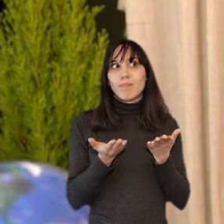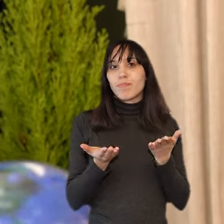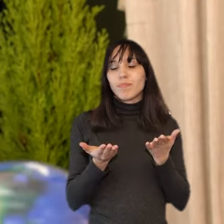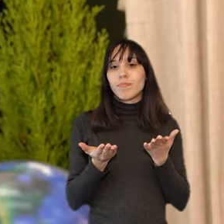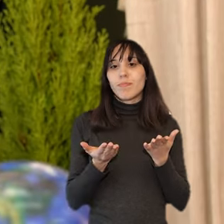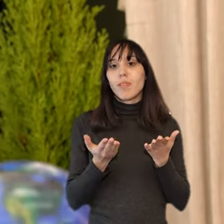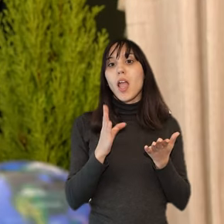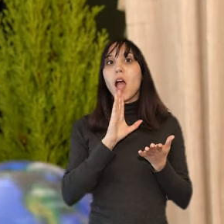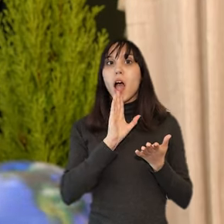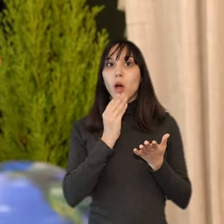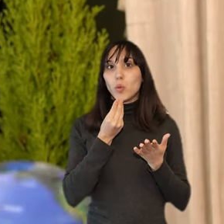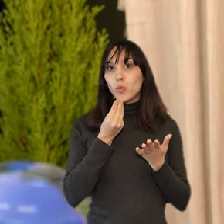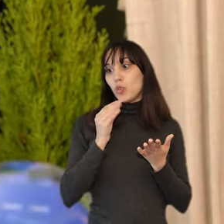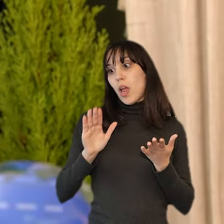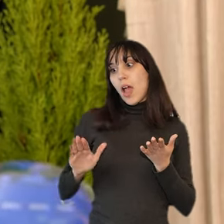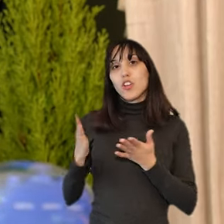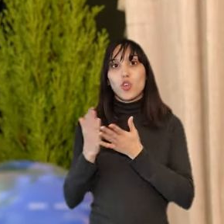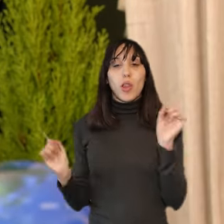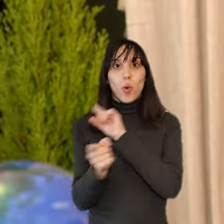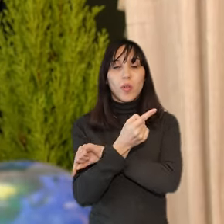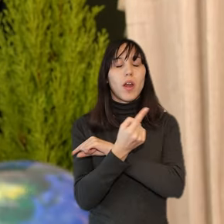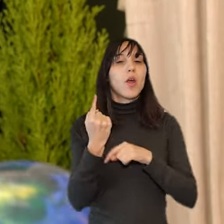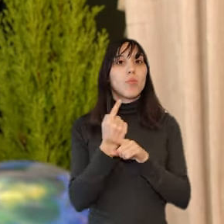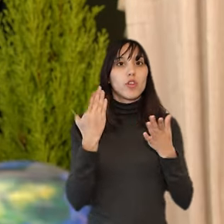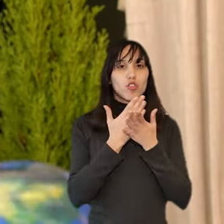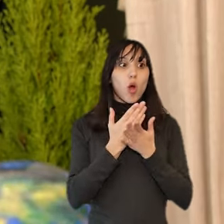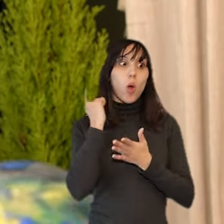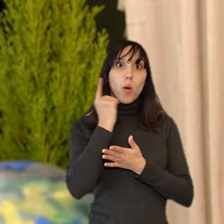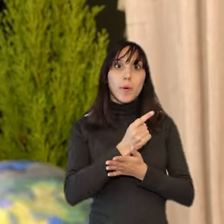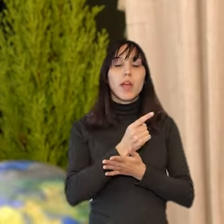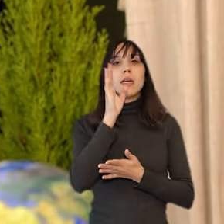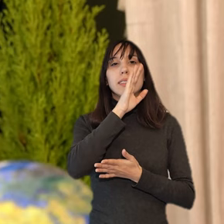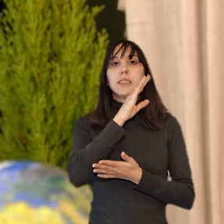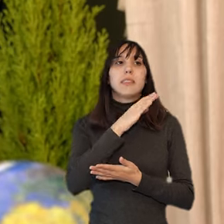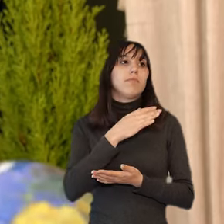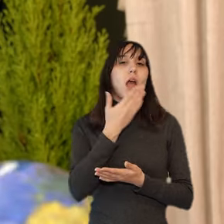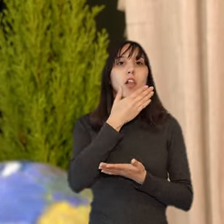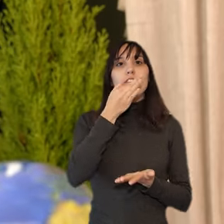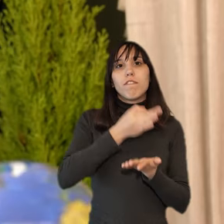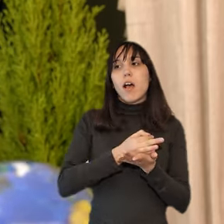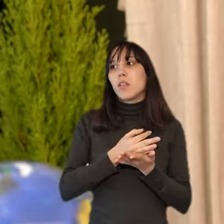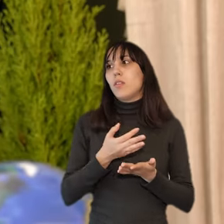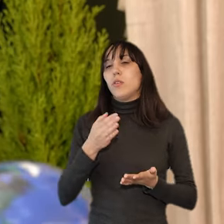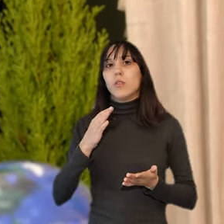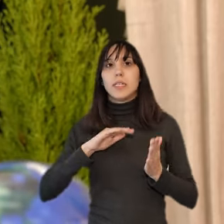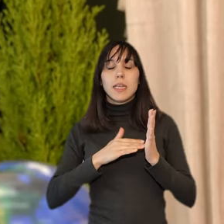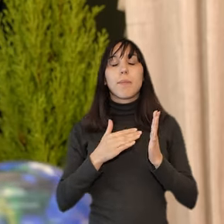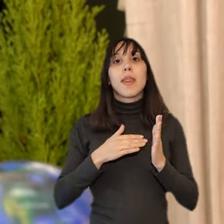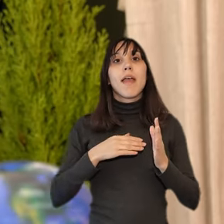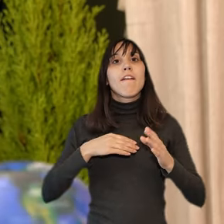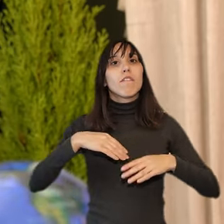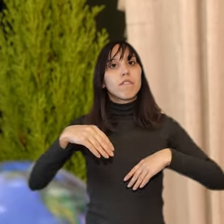péssimos alunos na escola porque a escola eh obriga quase a que eles tenham se faltam à aulas se não estão a fazer exames esta